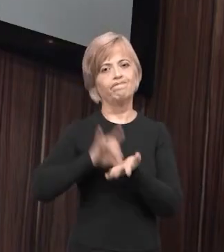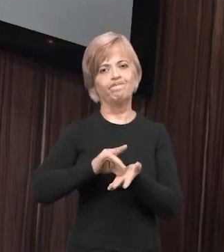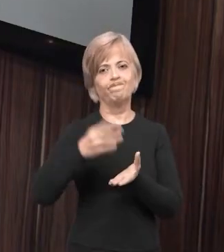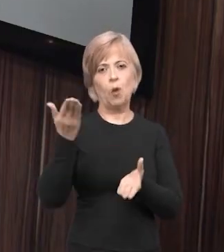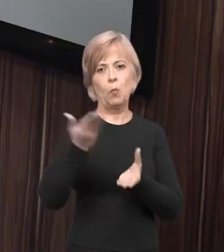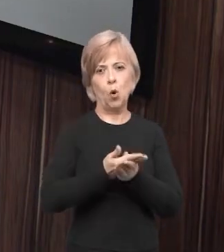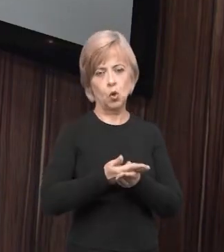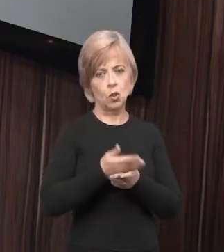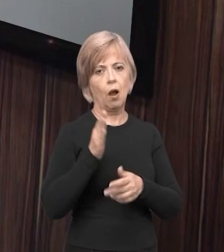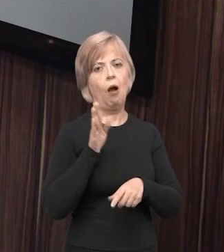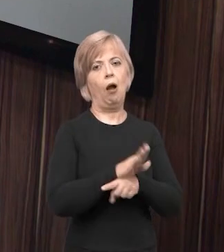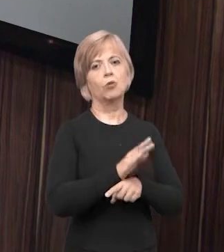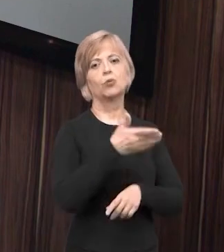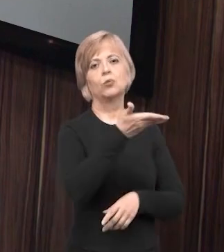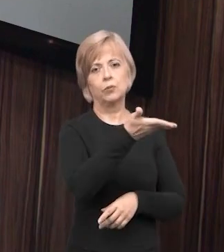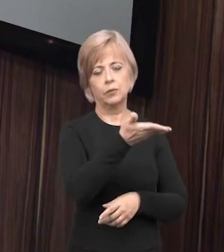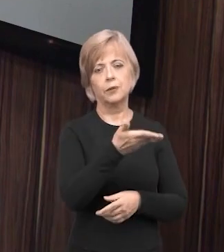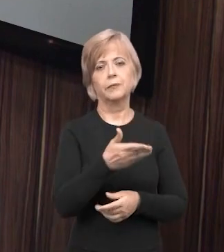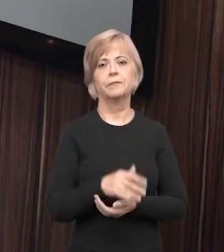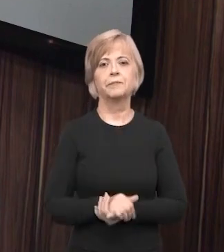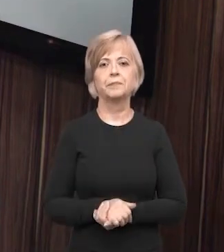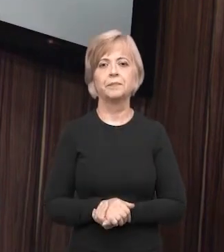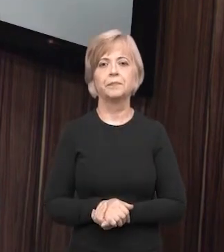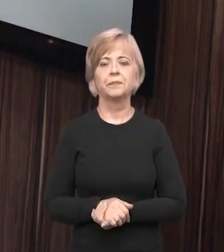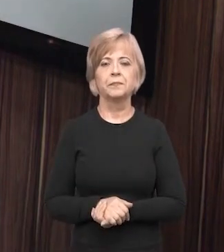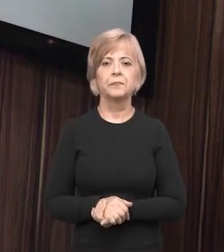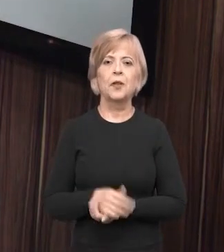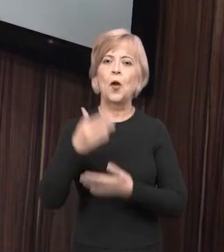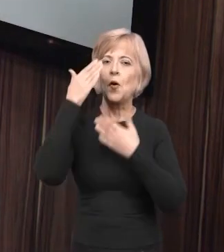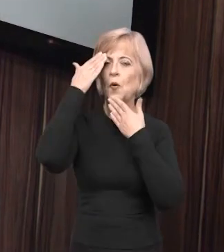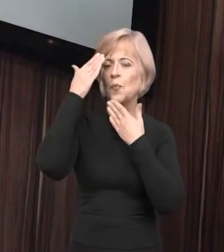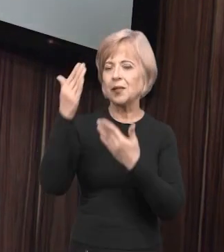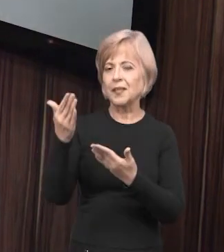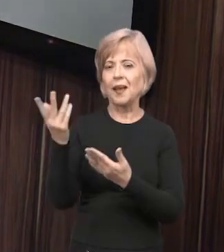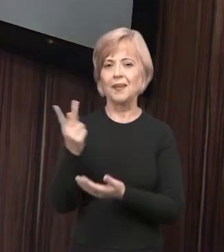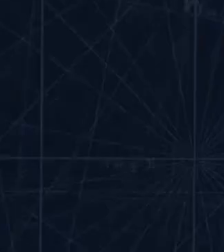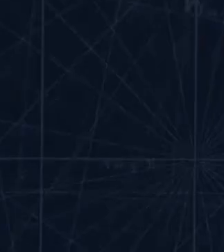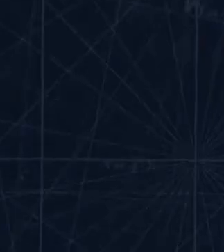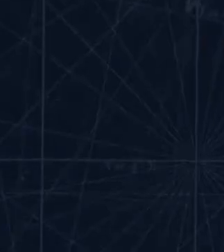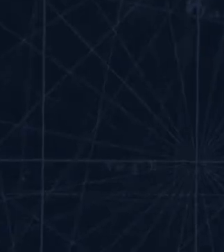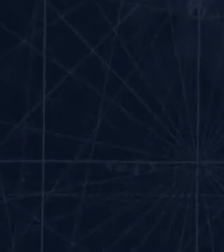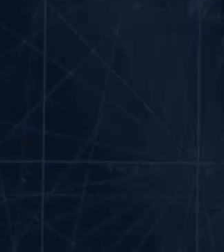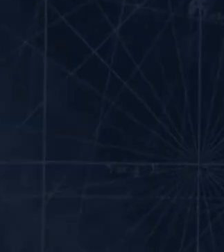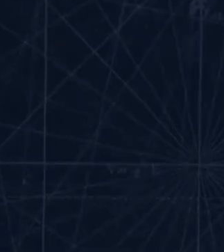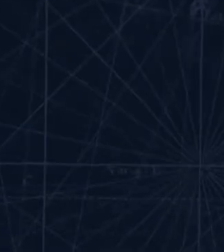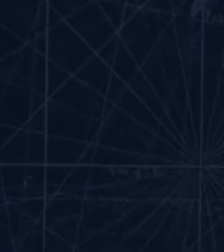fato atuar. Então é esse o recado que eu deixo aqui para vocês. Muito obrigada, doutoras.